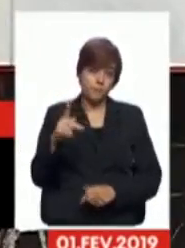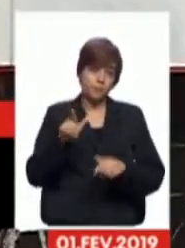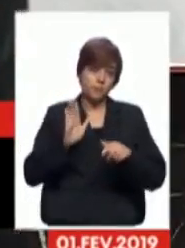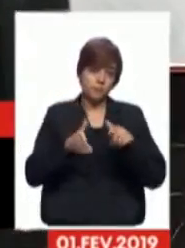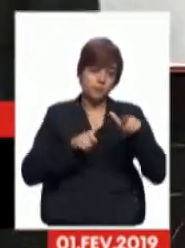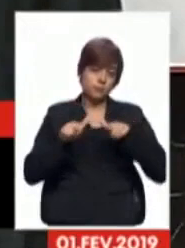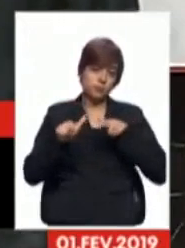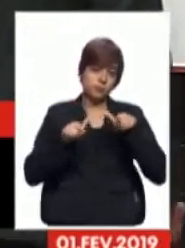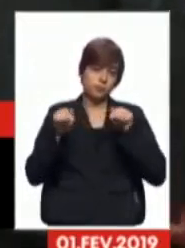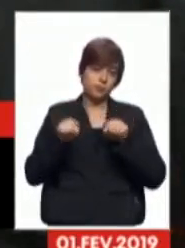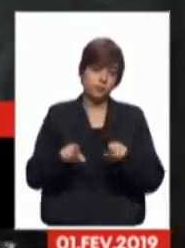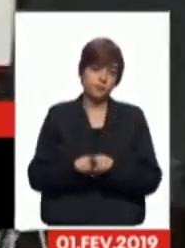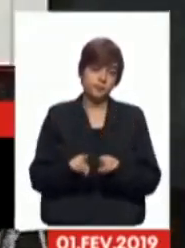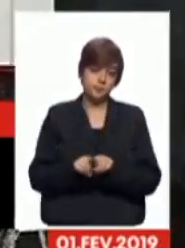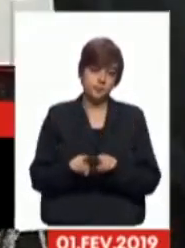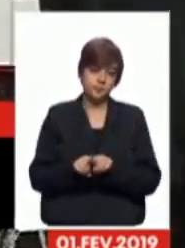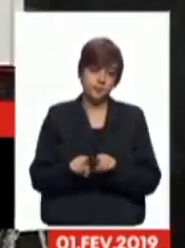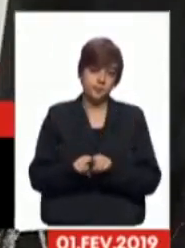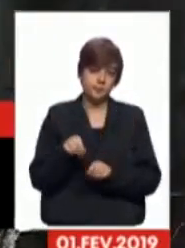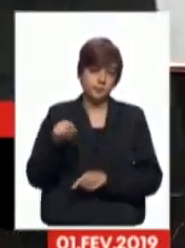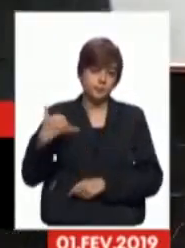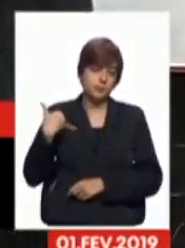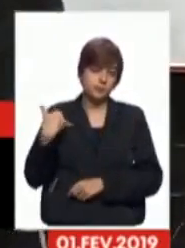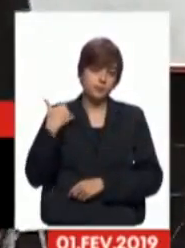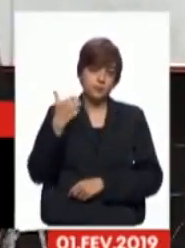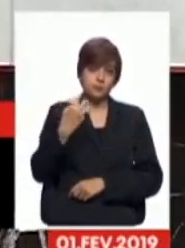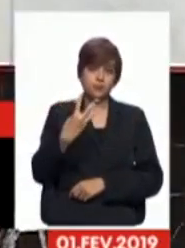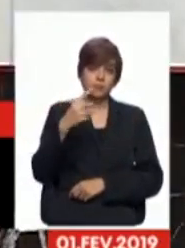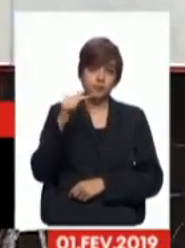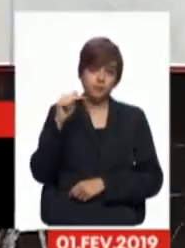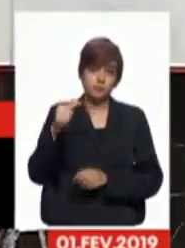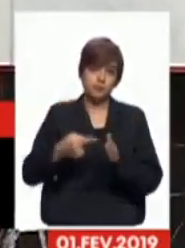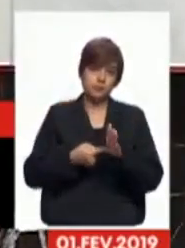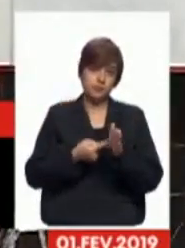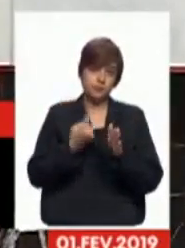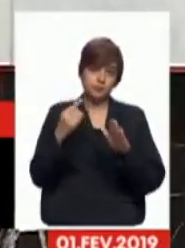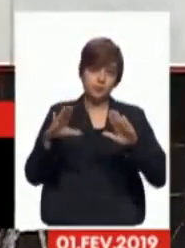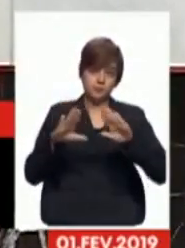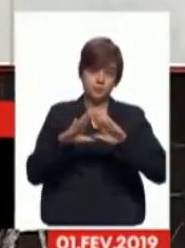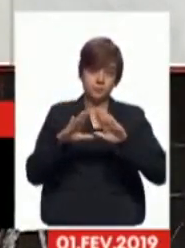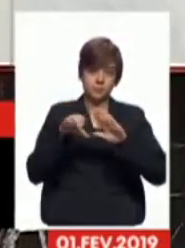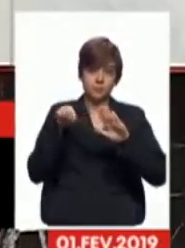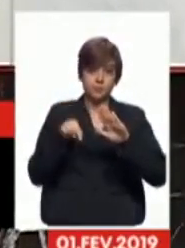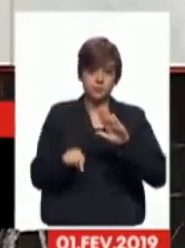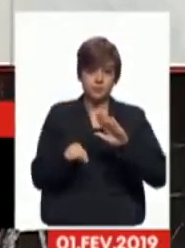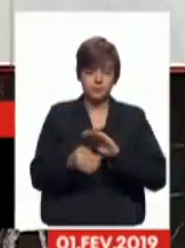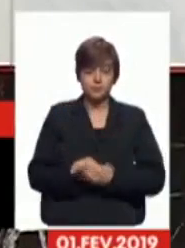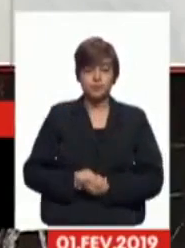Miguel. Raul Belém tem 37 anos e exercerá seu primeiro mandato assim na Assembleia. Assim o prometo.